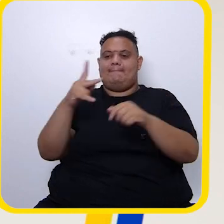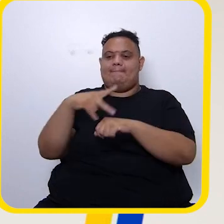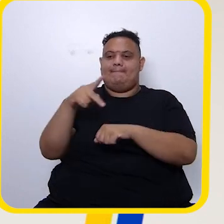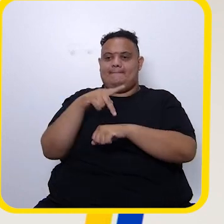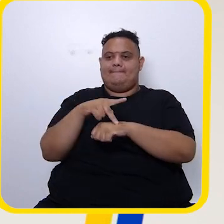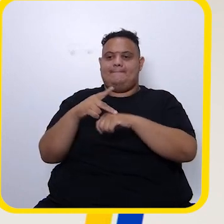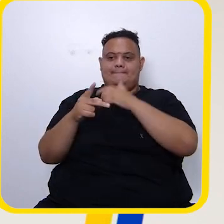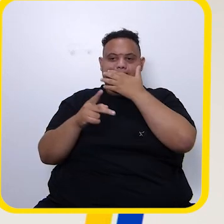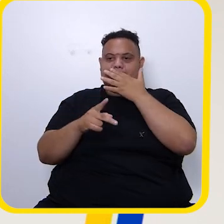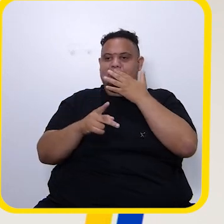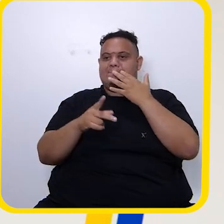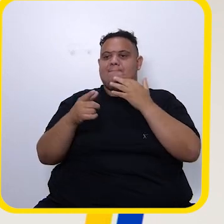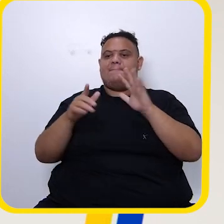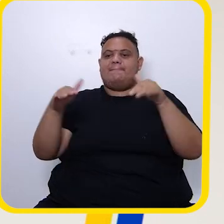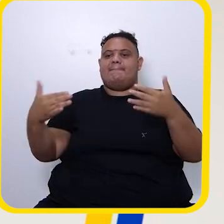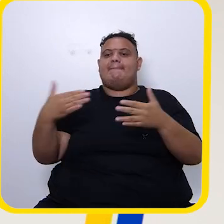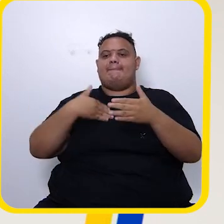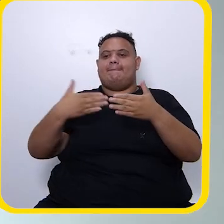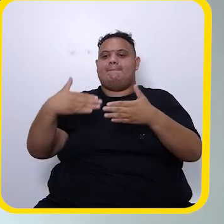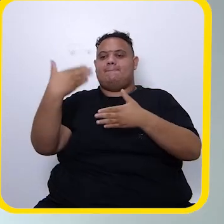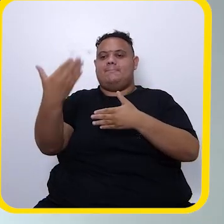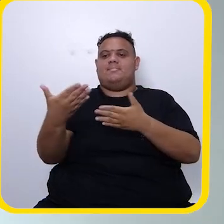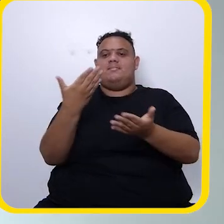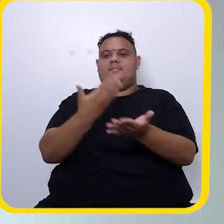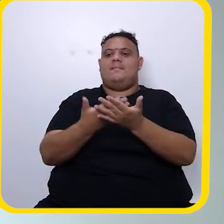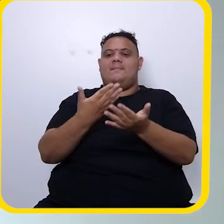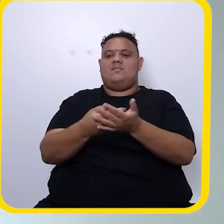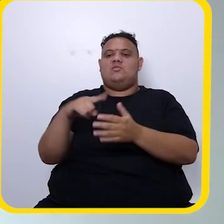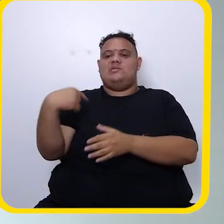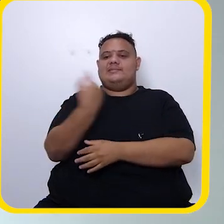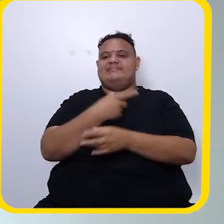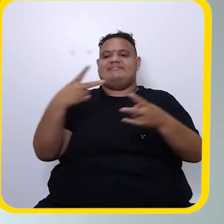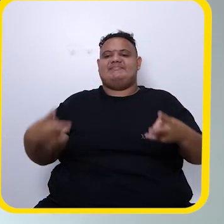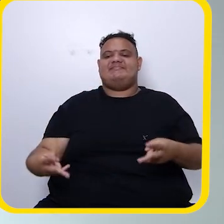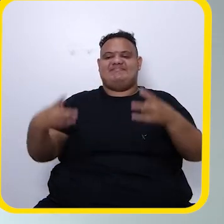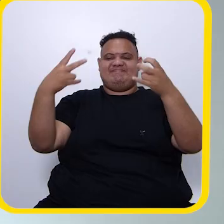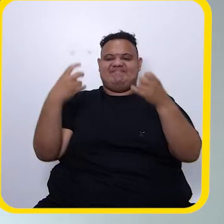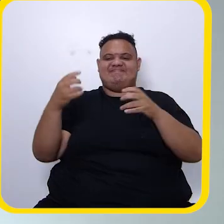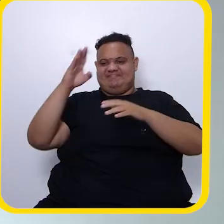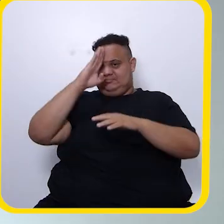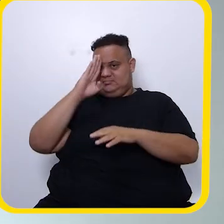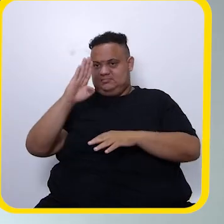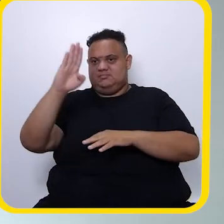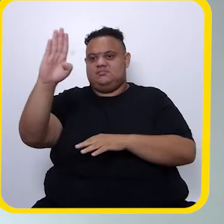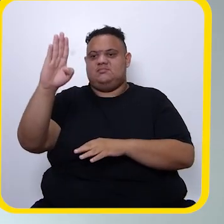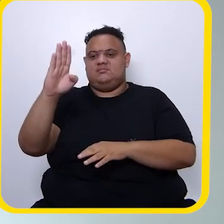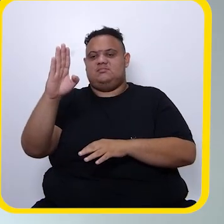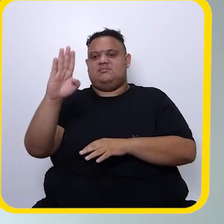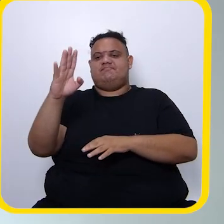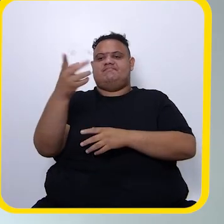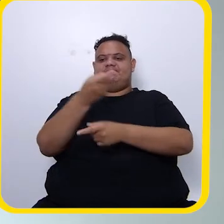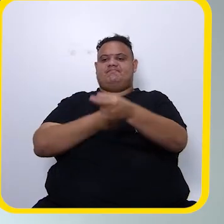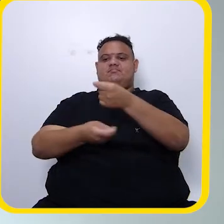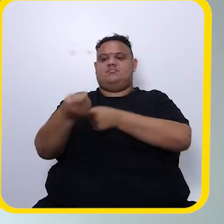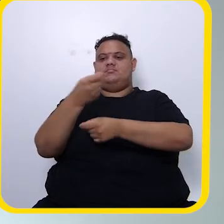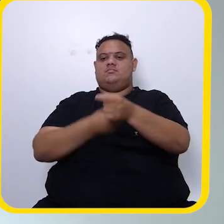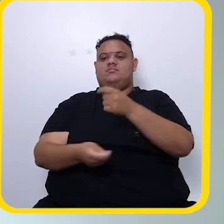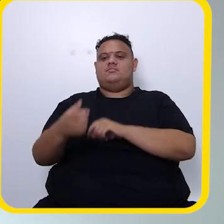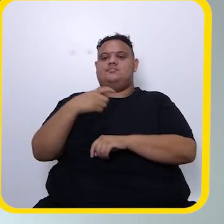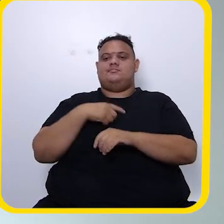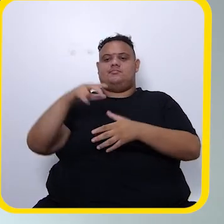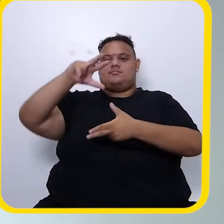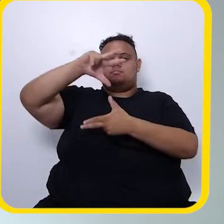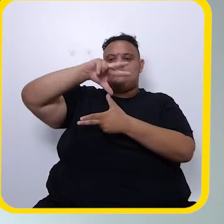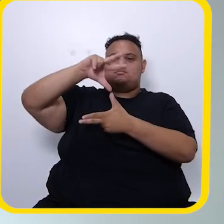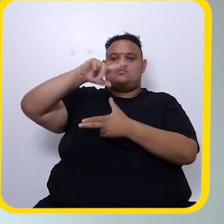abertura do país para o capitalismo. Então, ao longo dessa aula, né, nós vimos, né, os principais elementos econômicos